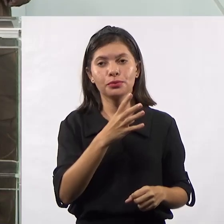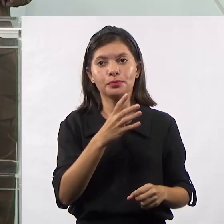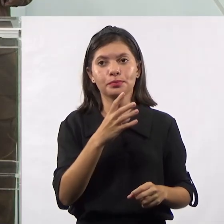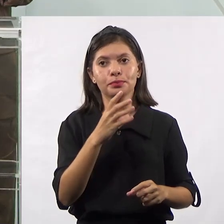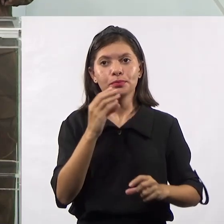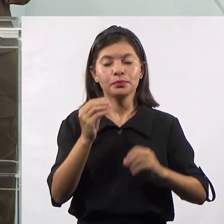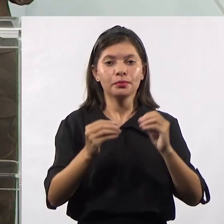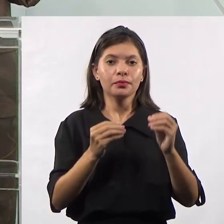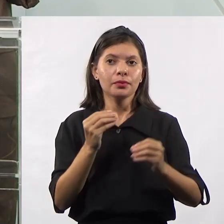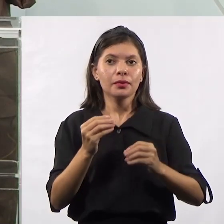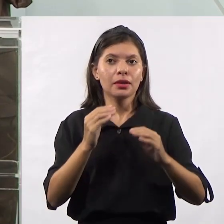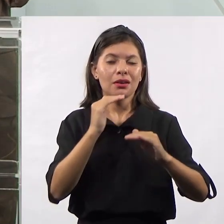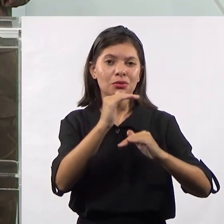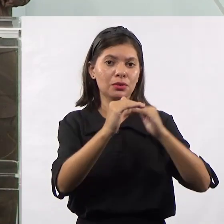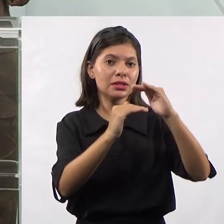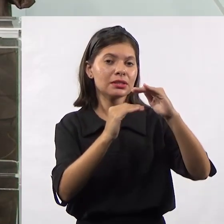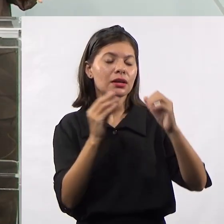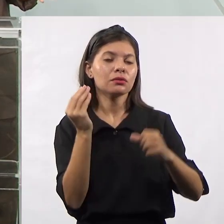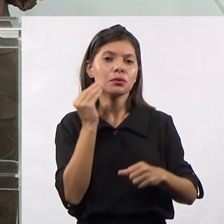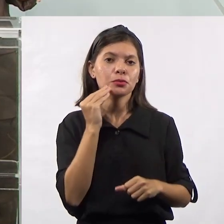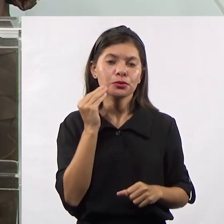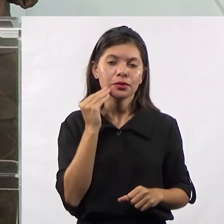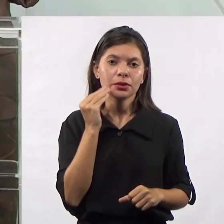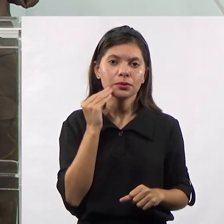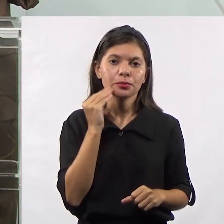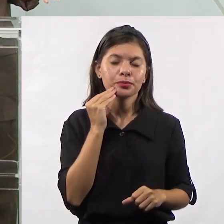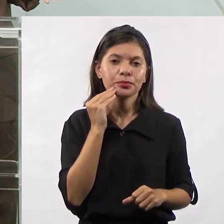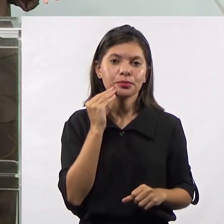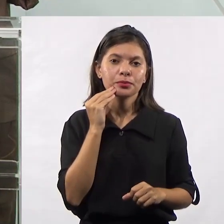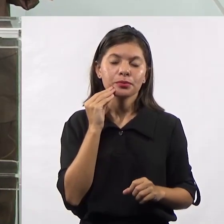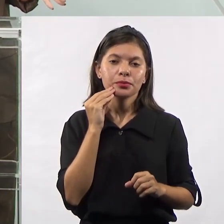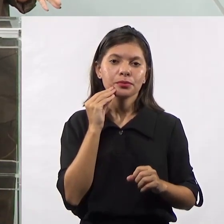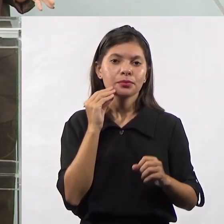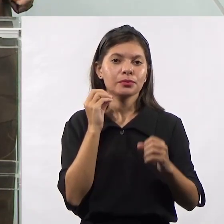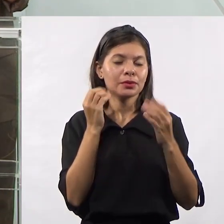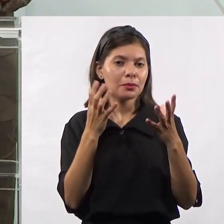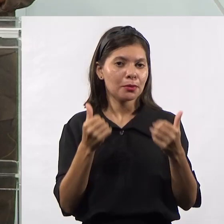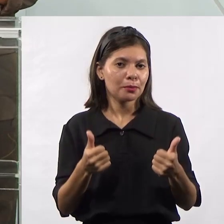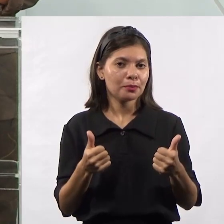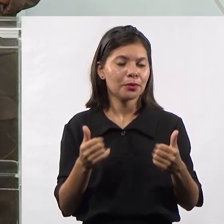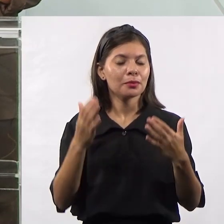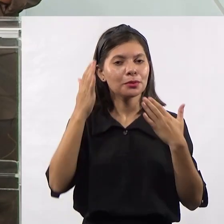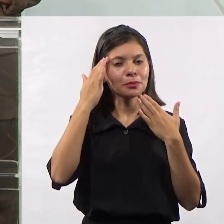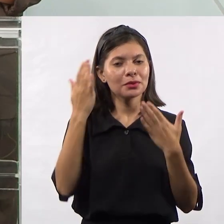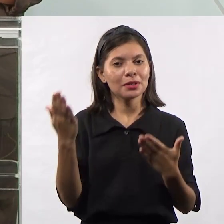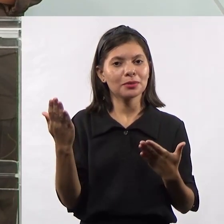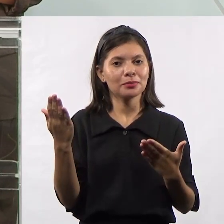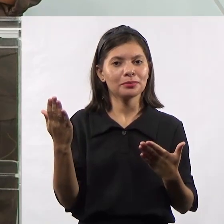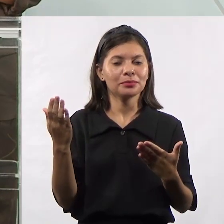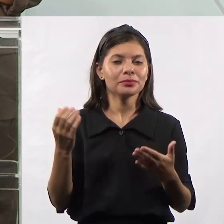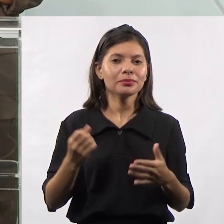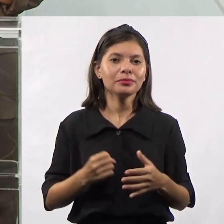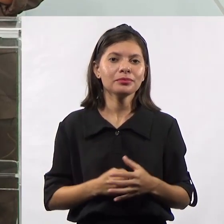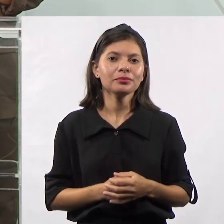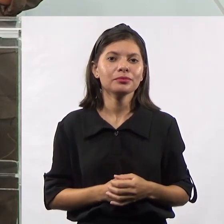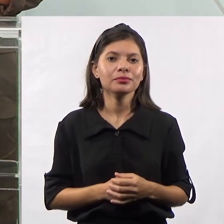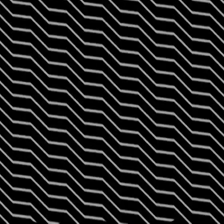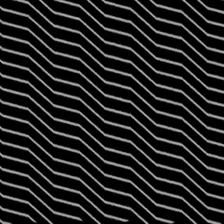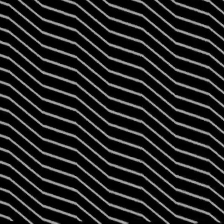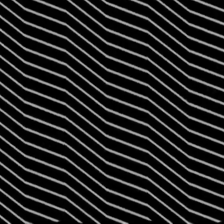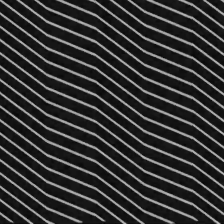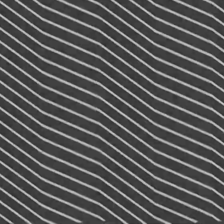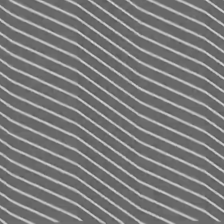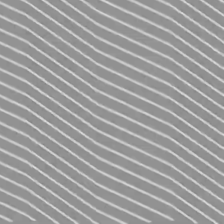então vocês vão pegar, gente, o que tem de mais atualizado. Aproveitem, aproveitem, tá bom? Muito obrigada e até a próxima.